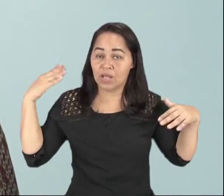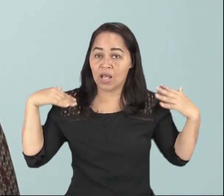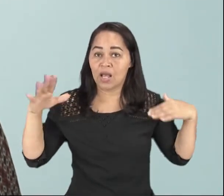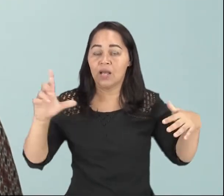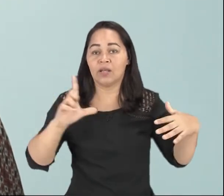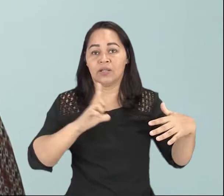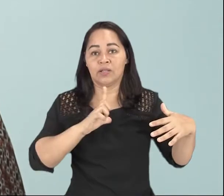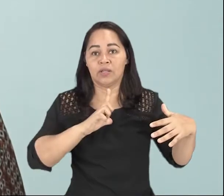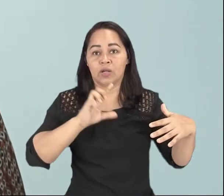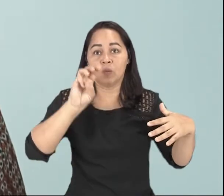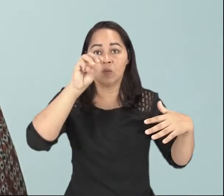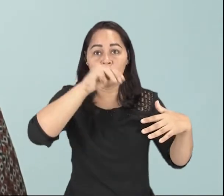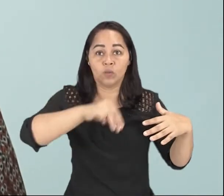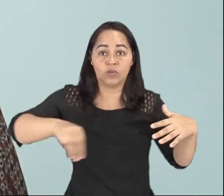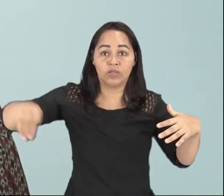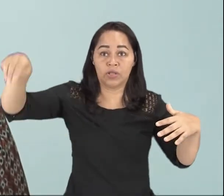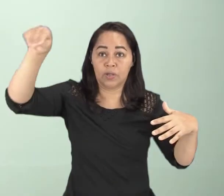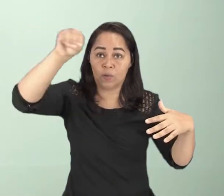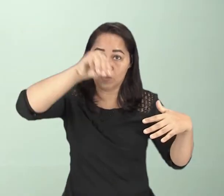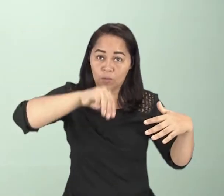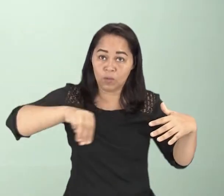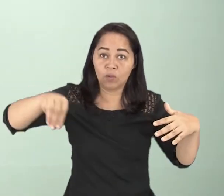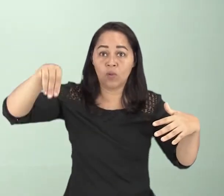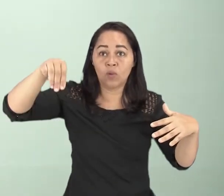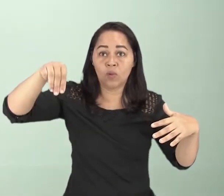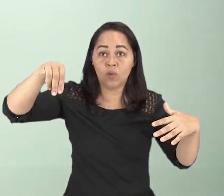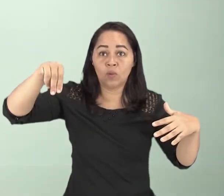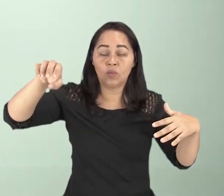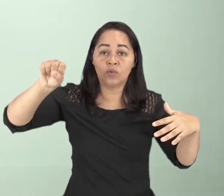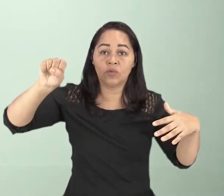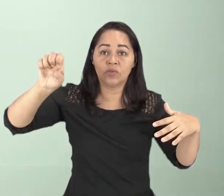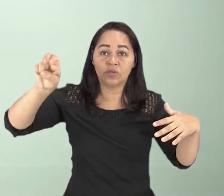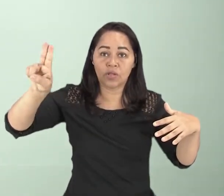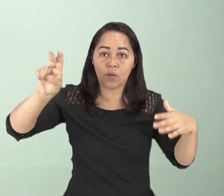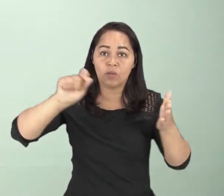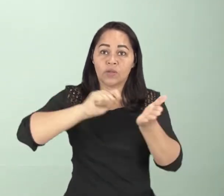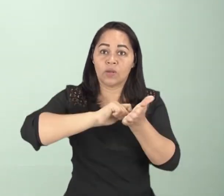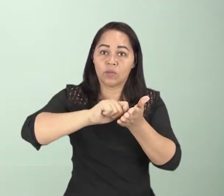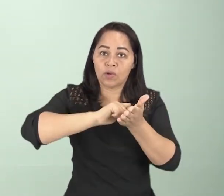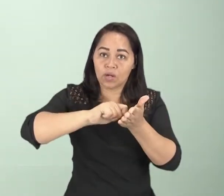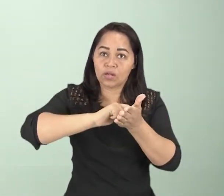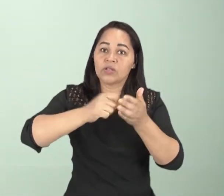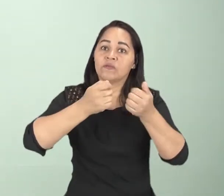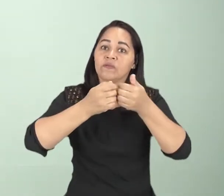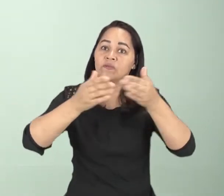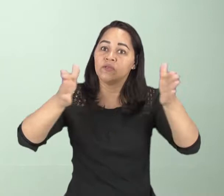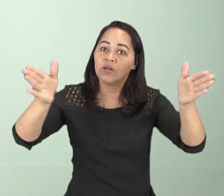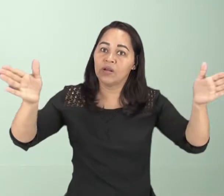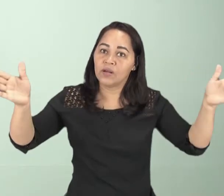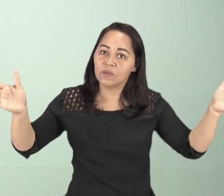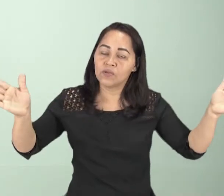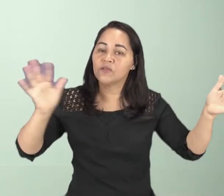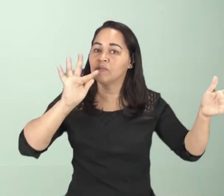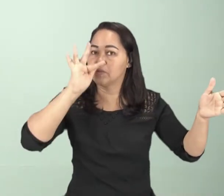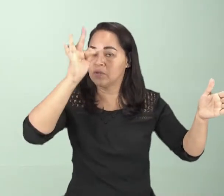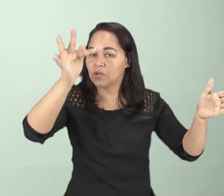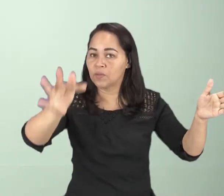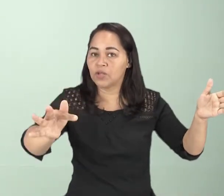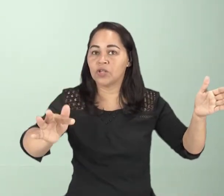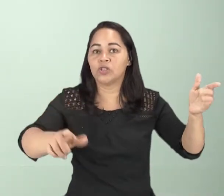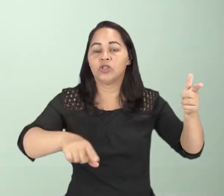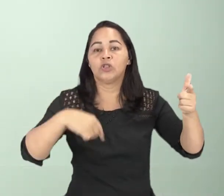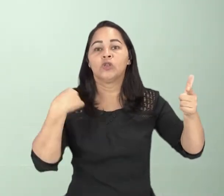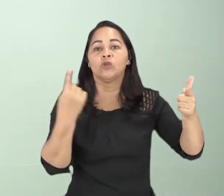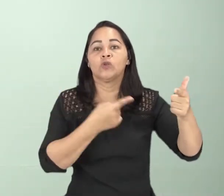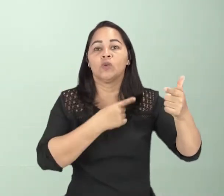temos um museu que conta a nossa história. Nós temos o Museu da Borracha, que está fechado por um tempo, mas que vai reabrir, com certeza, futuramente. Nós